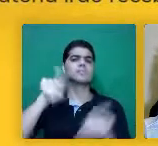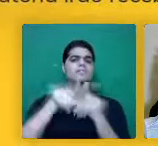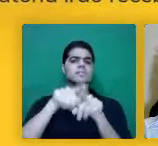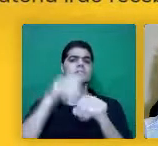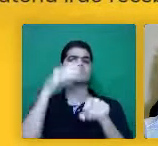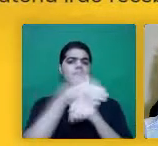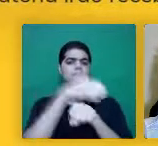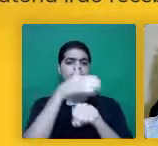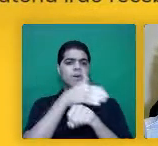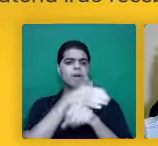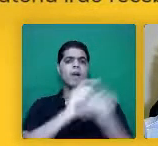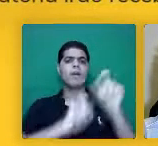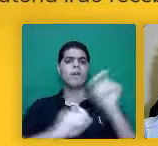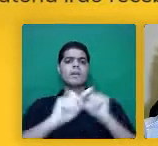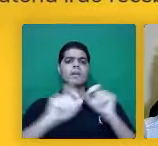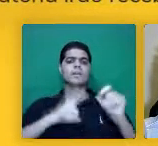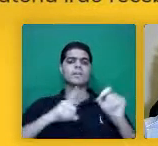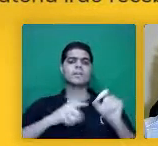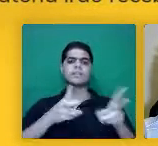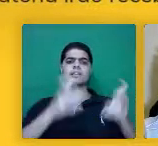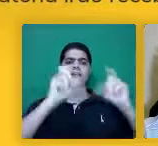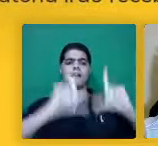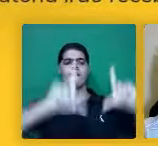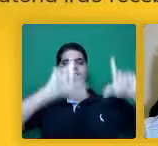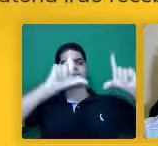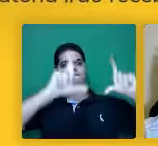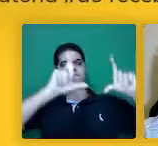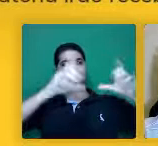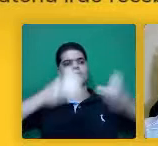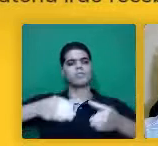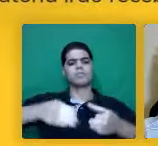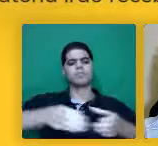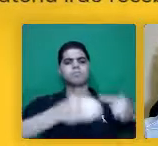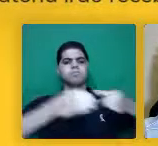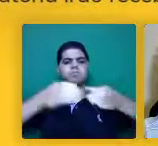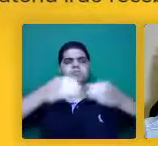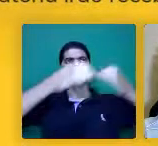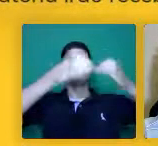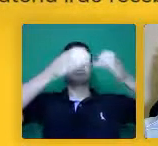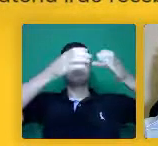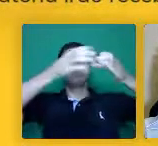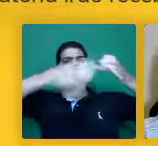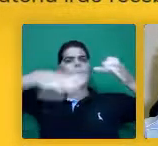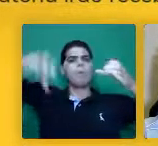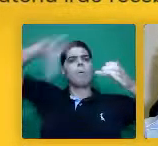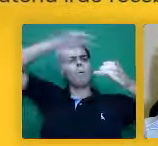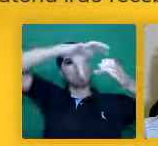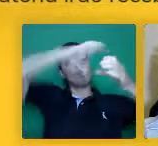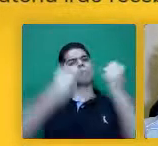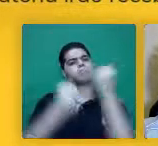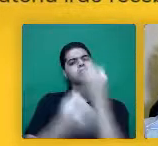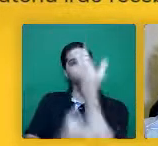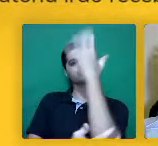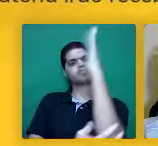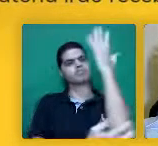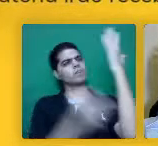é um tubo de ensaio, né, um balão volumétrico com uma planta, ali é